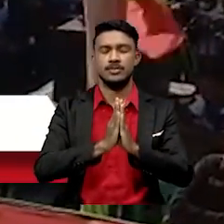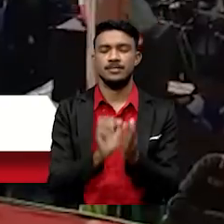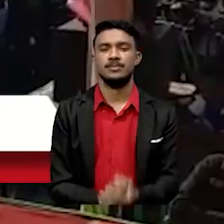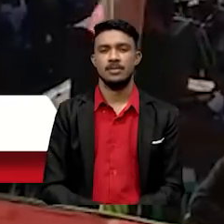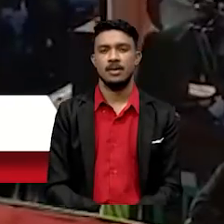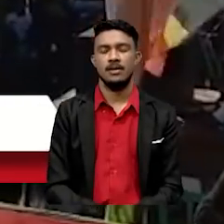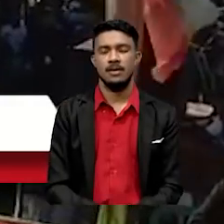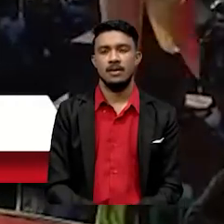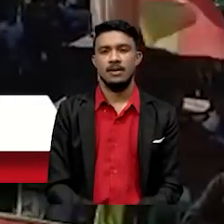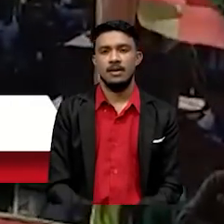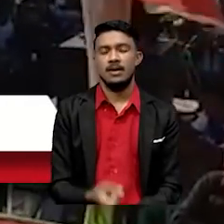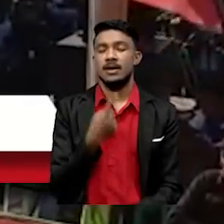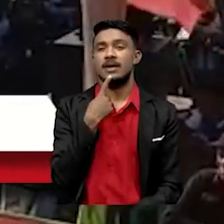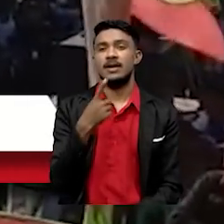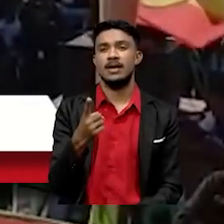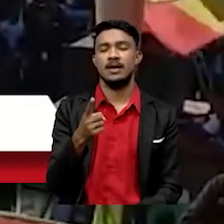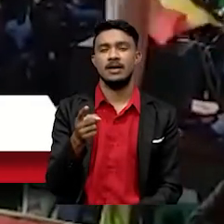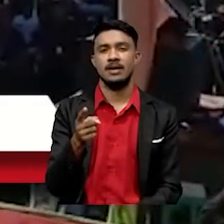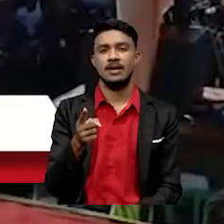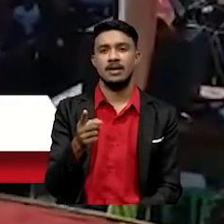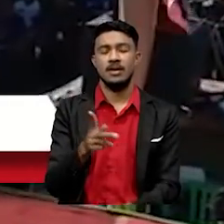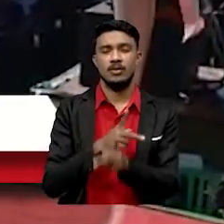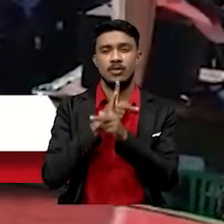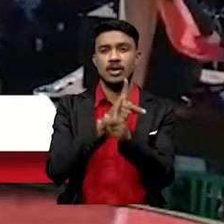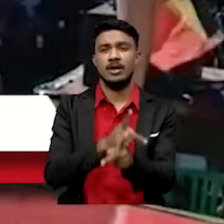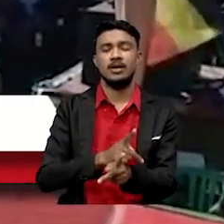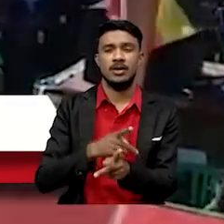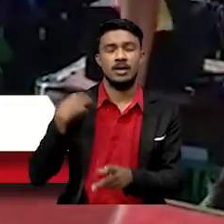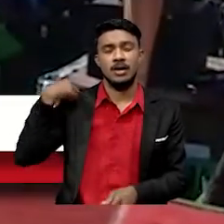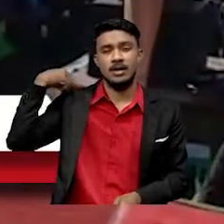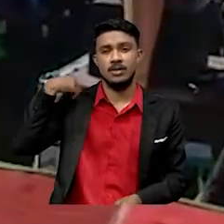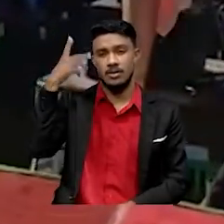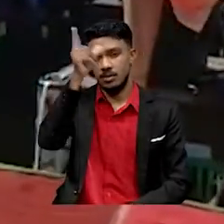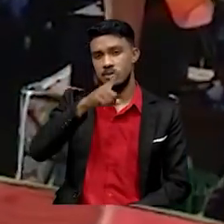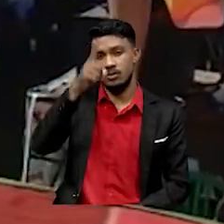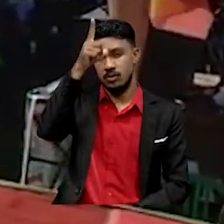ho di defende candidatura lu alodian.